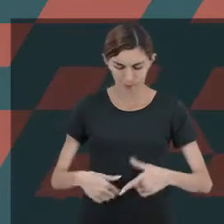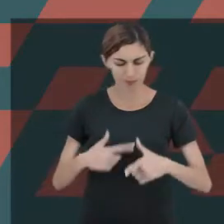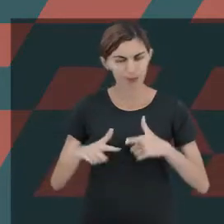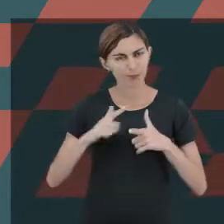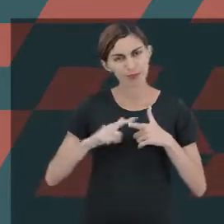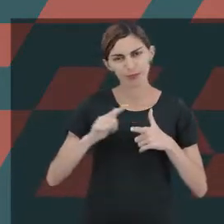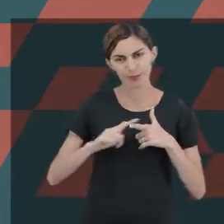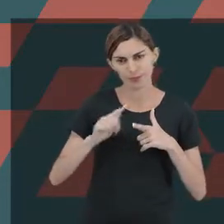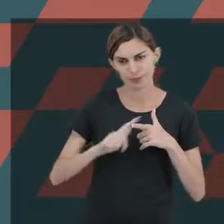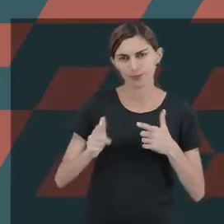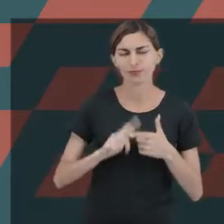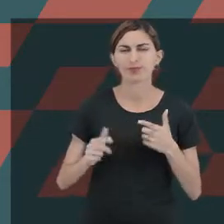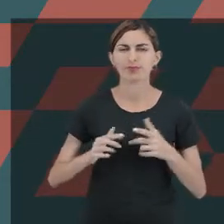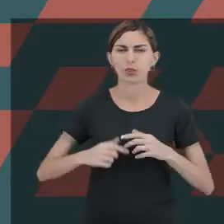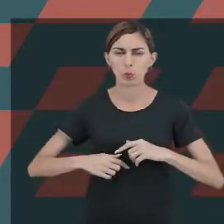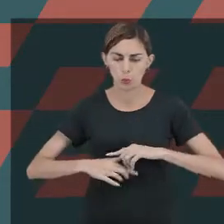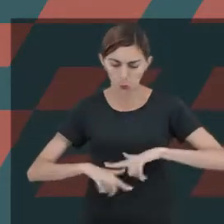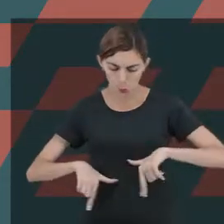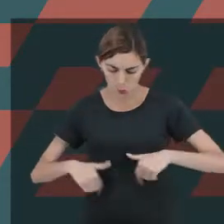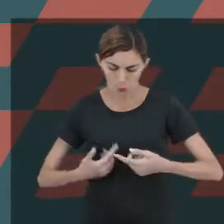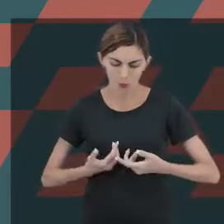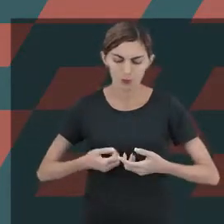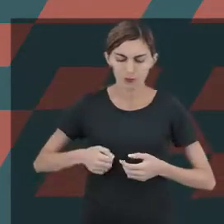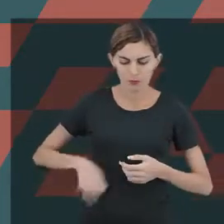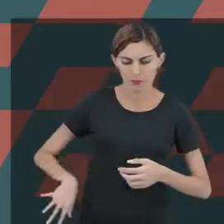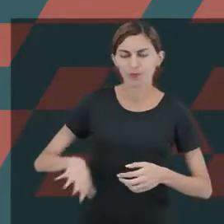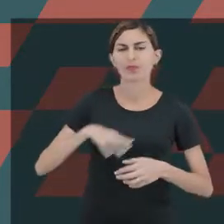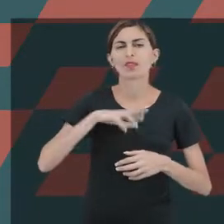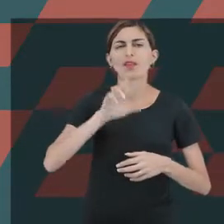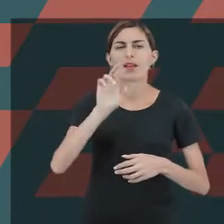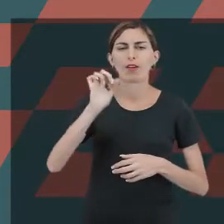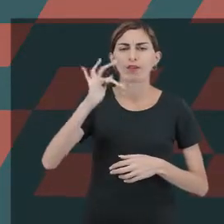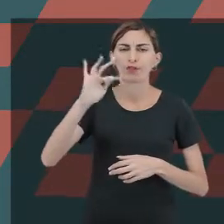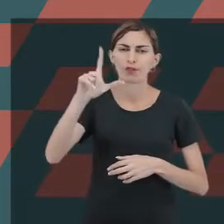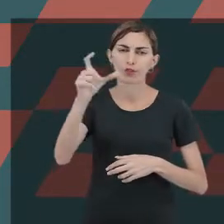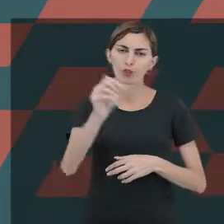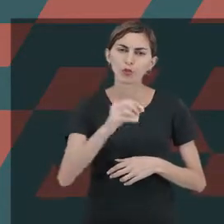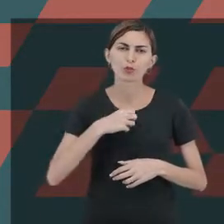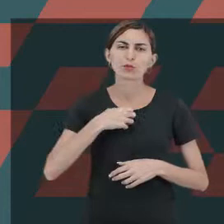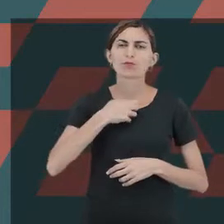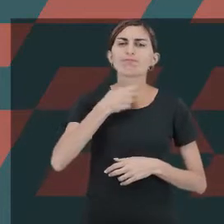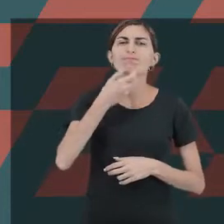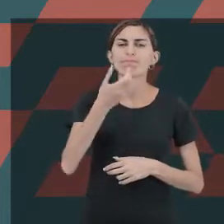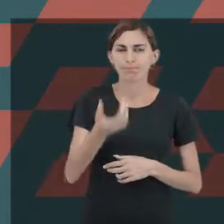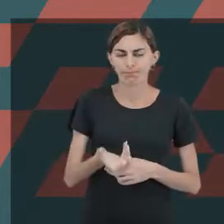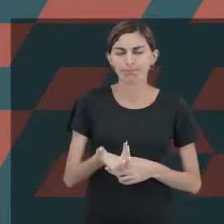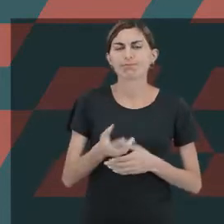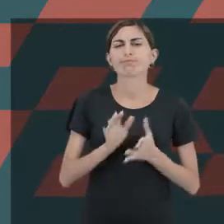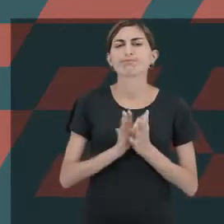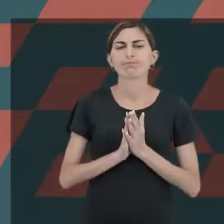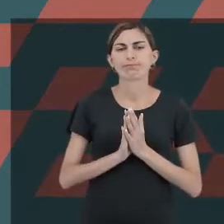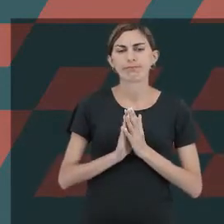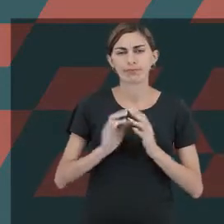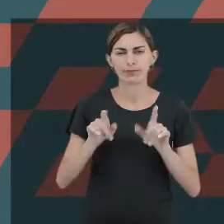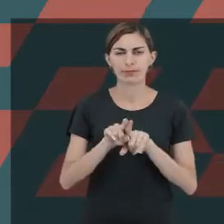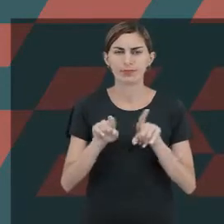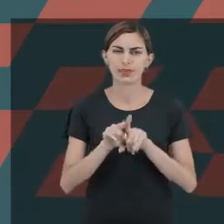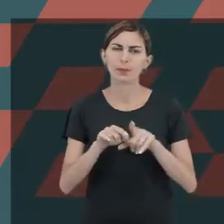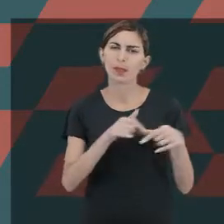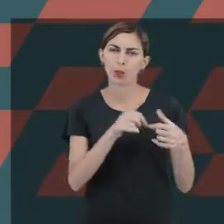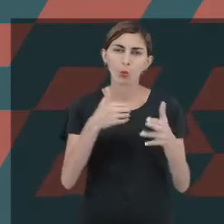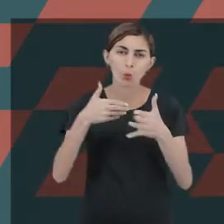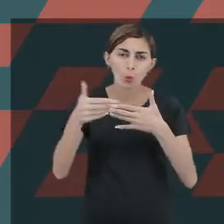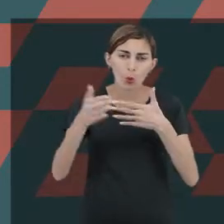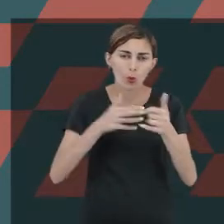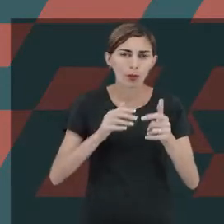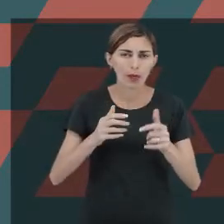para retardo de esvaziamento gástrico, refluxo. Então o peso é uma das coisas que a gente tem realmente que acompanhar bem, e qualquer alteração de